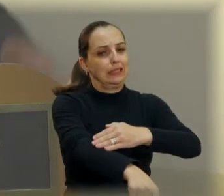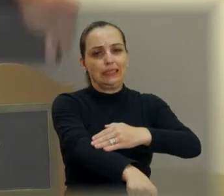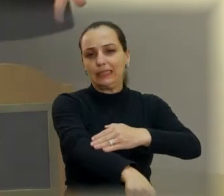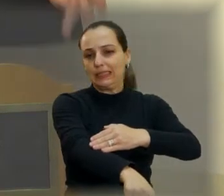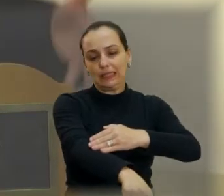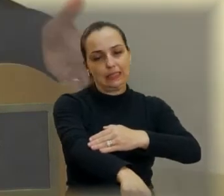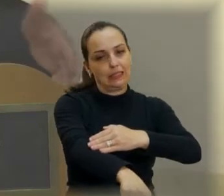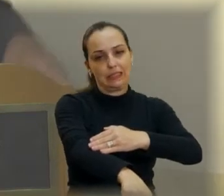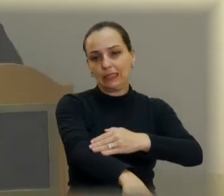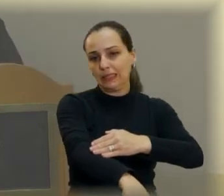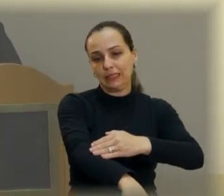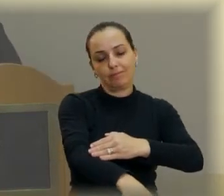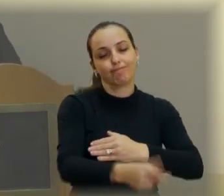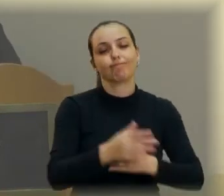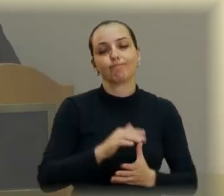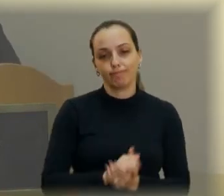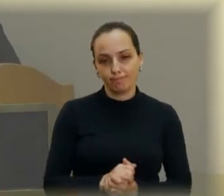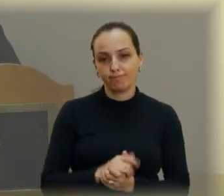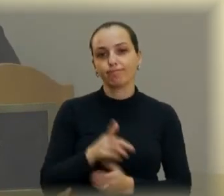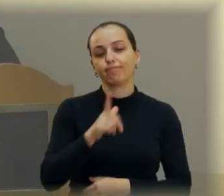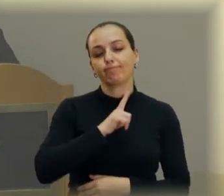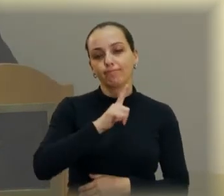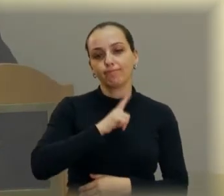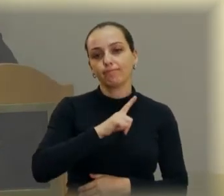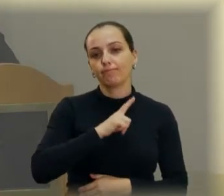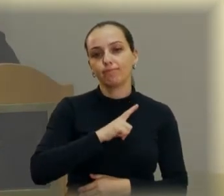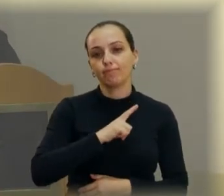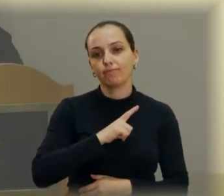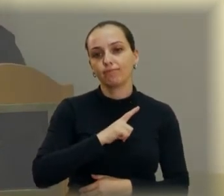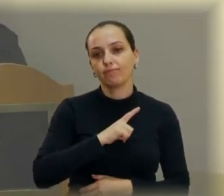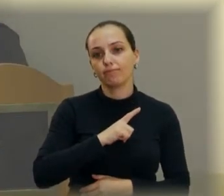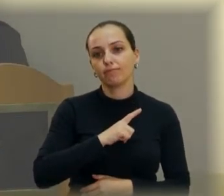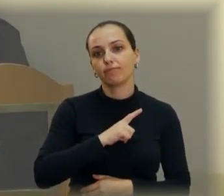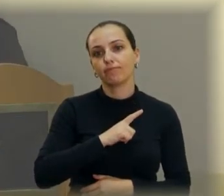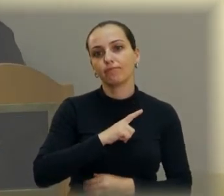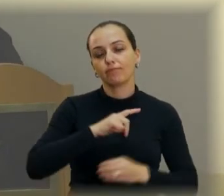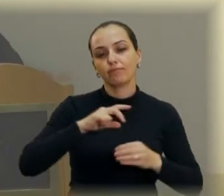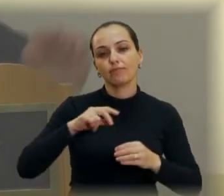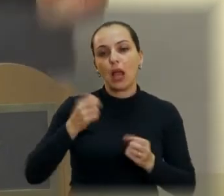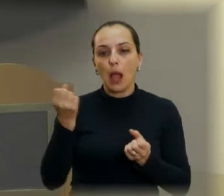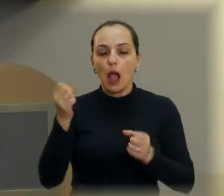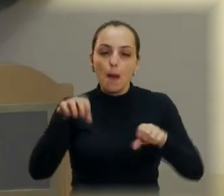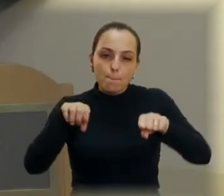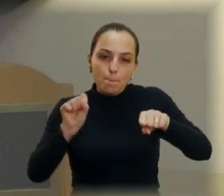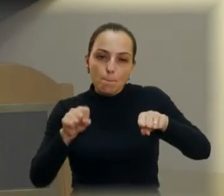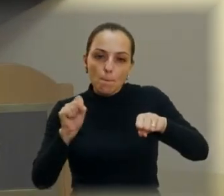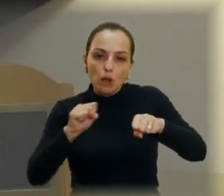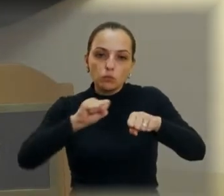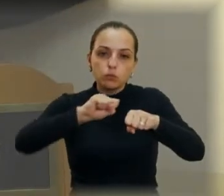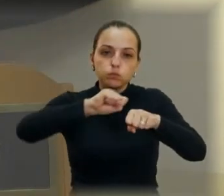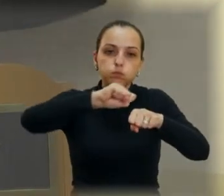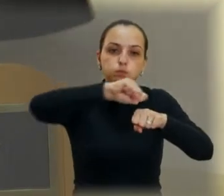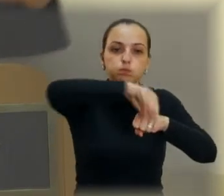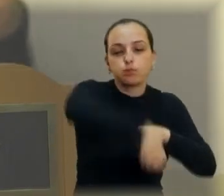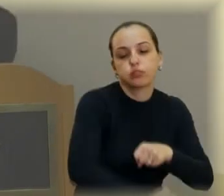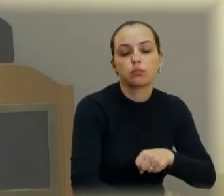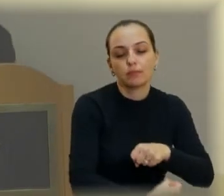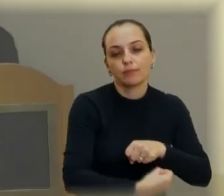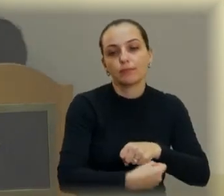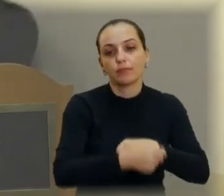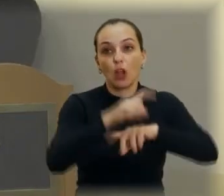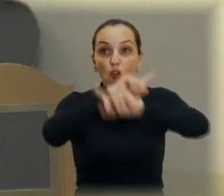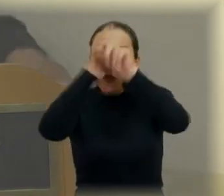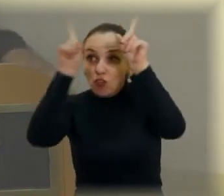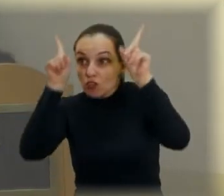de largura e uma profundidade ontem mais uma moto caiu os funcionários da indústria nível